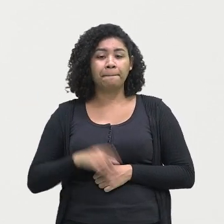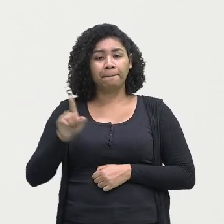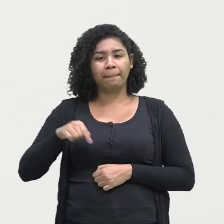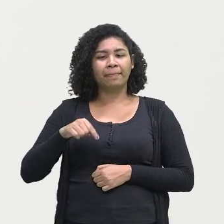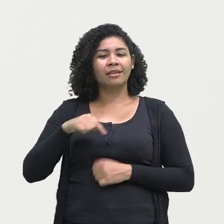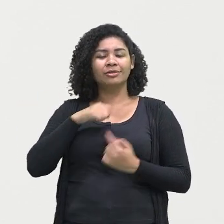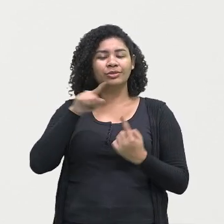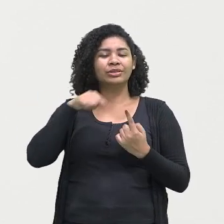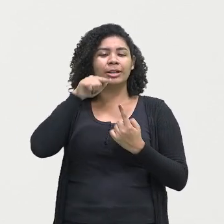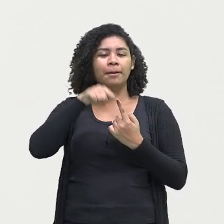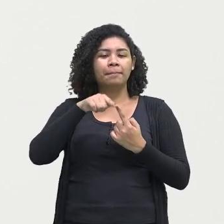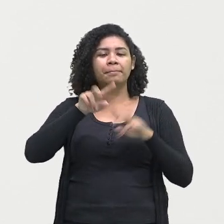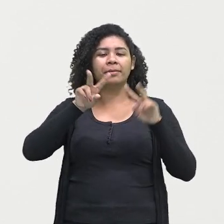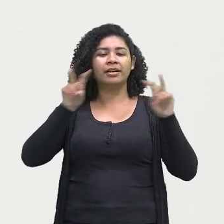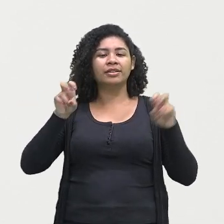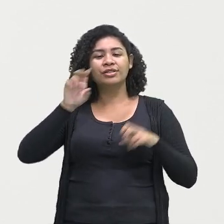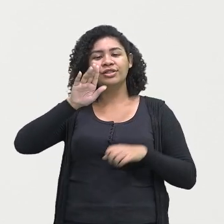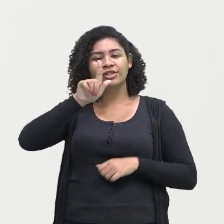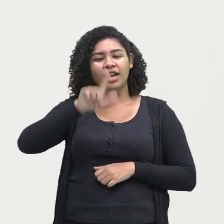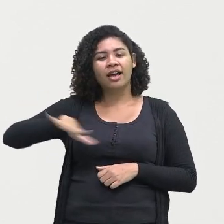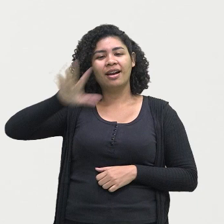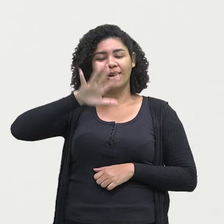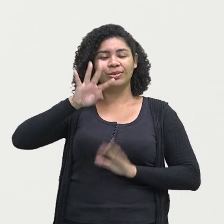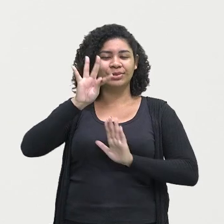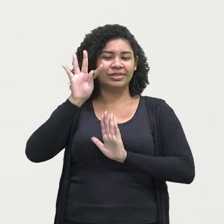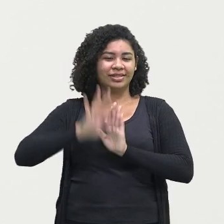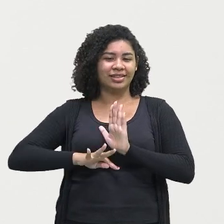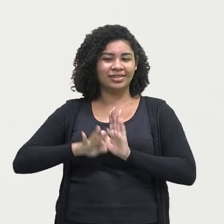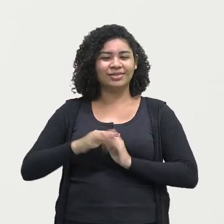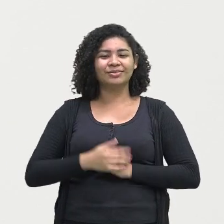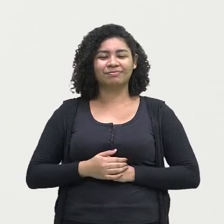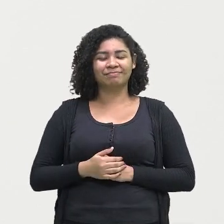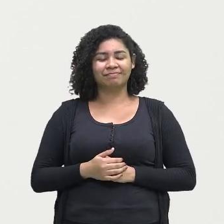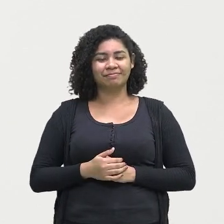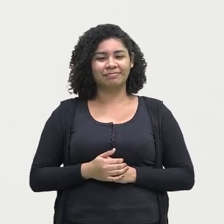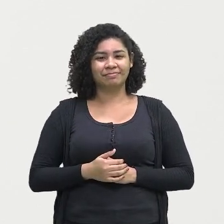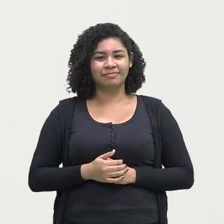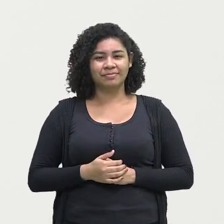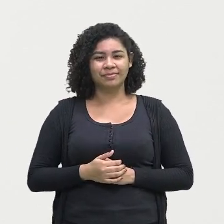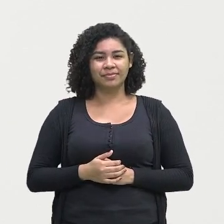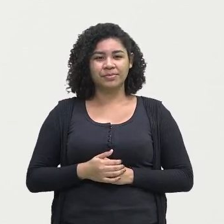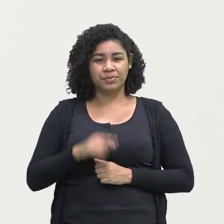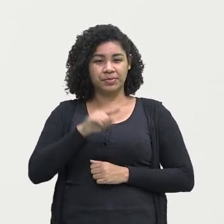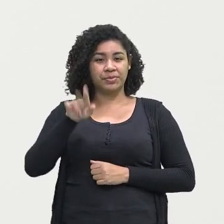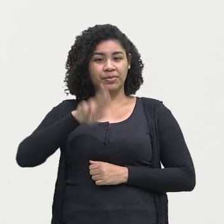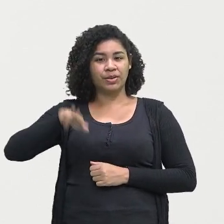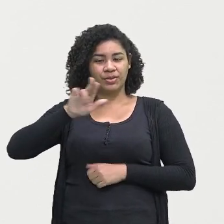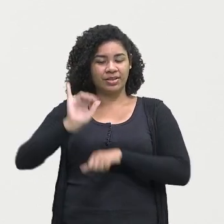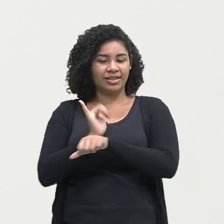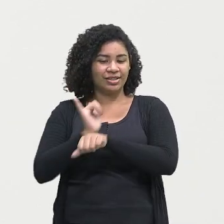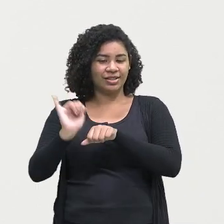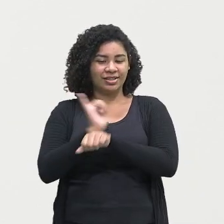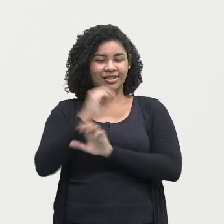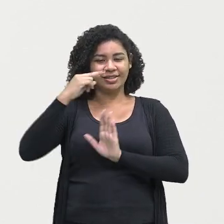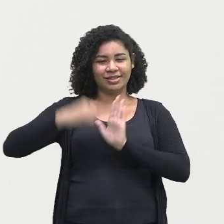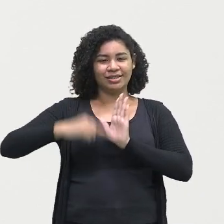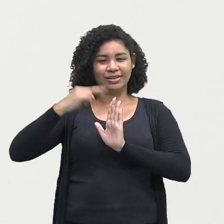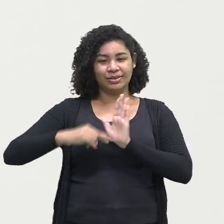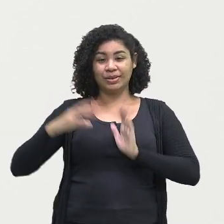texto, mas vocês também estariam usando o scanning, ok?